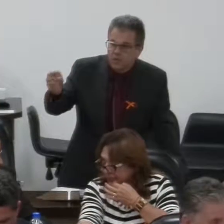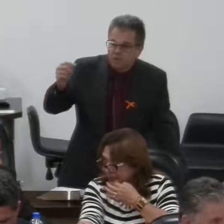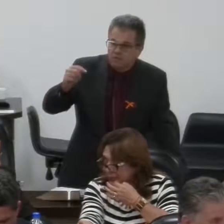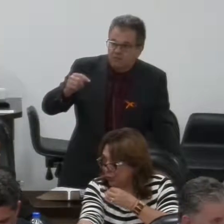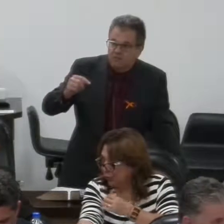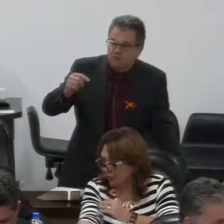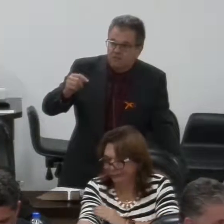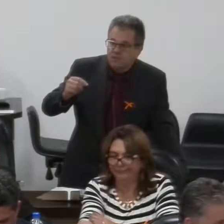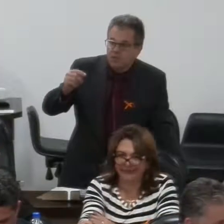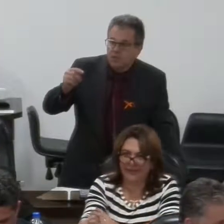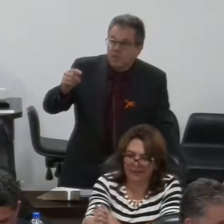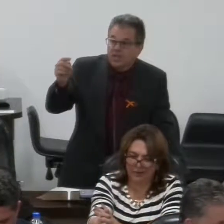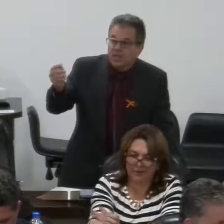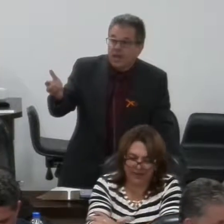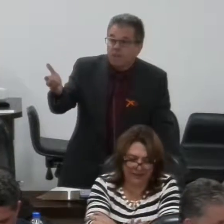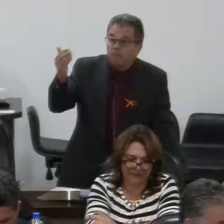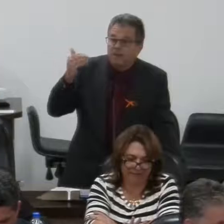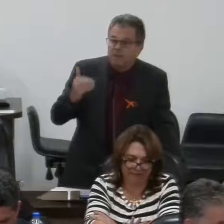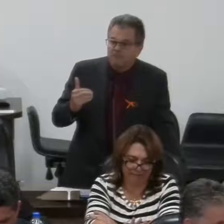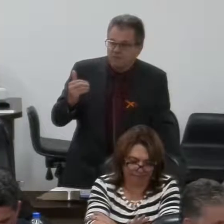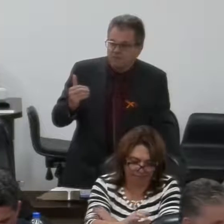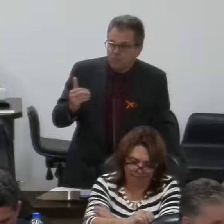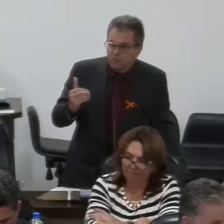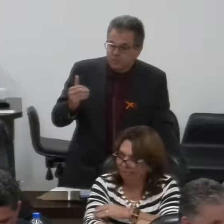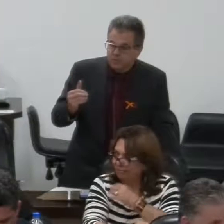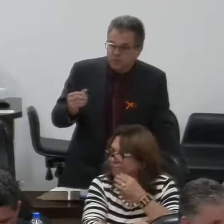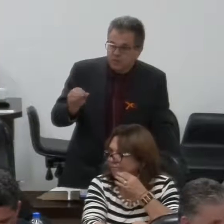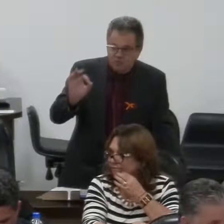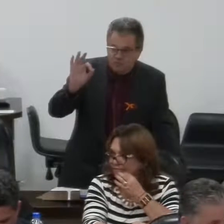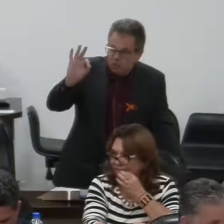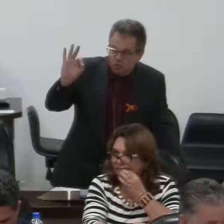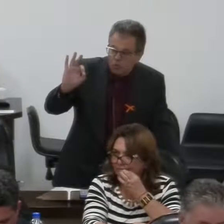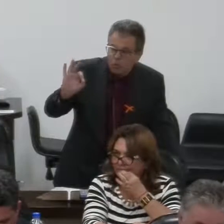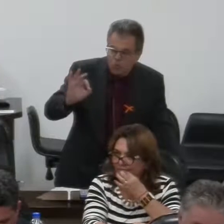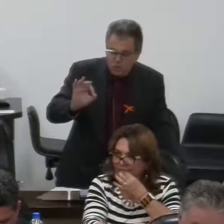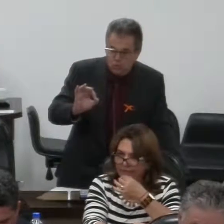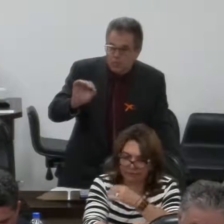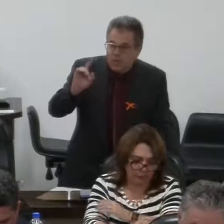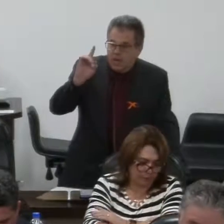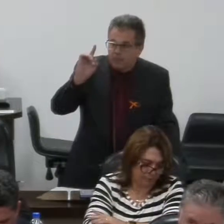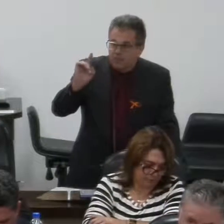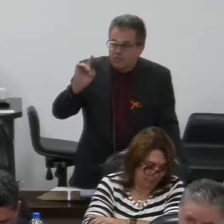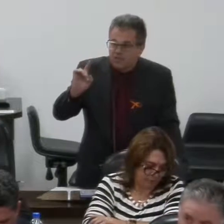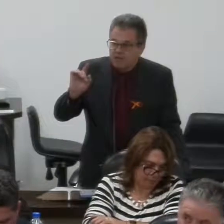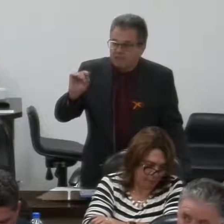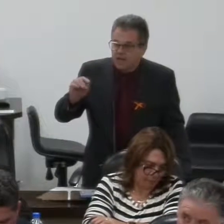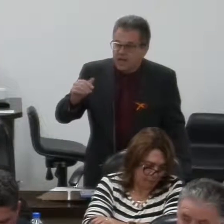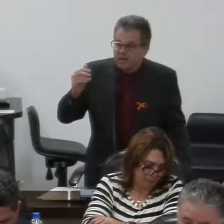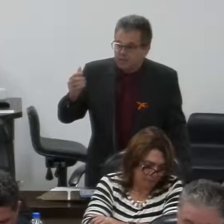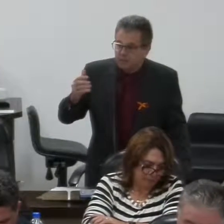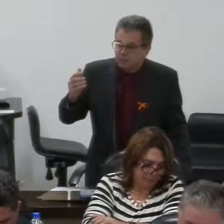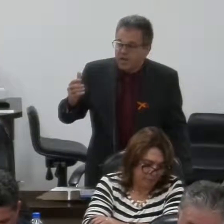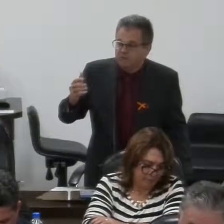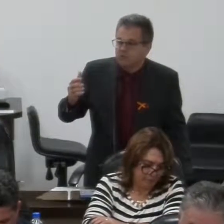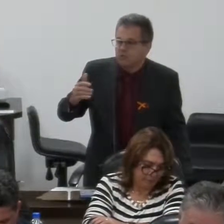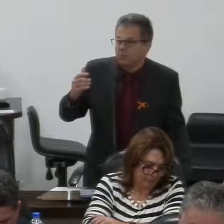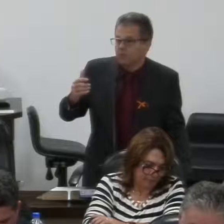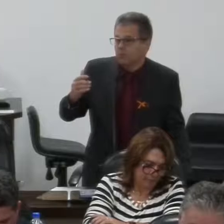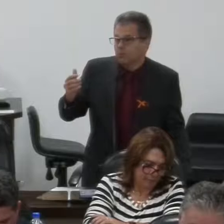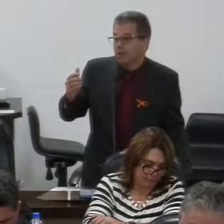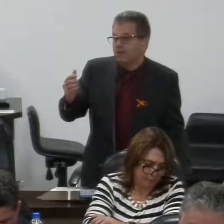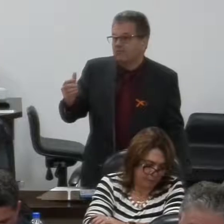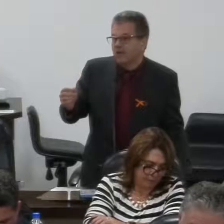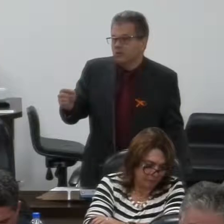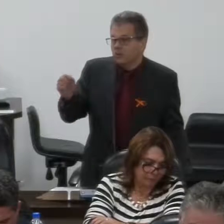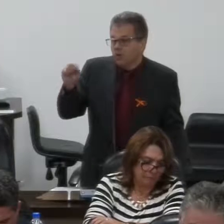conscientização, está se investindo na prevenção das doenças. E só concluindo, a Previdência lá, eles passam também